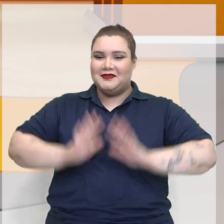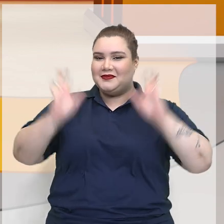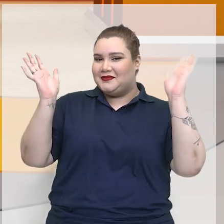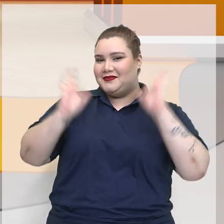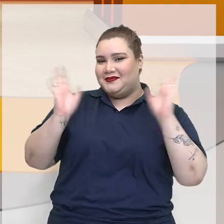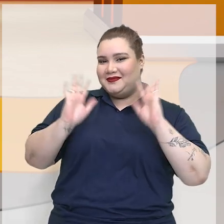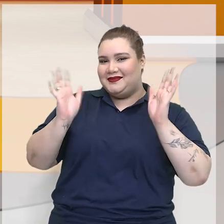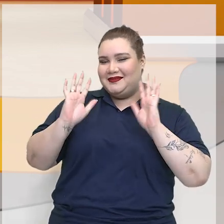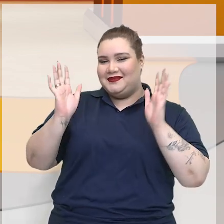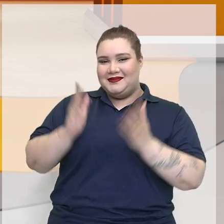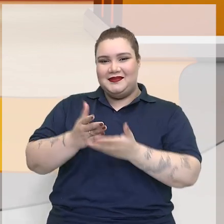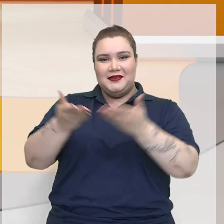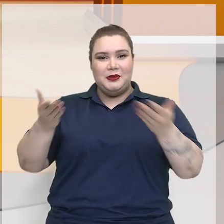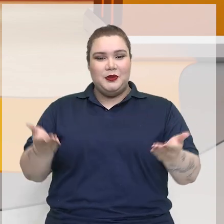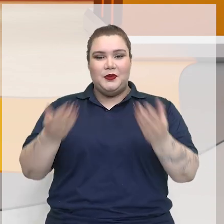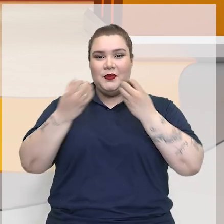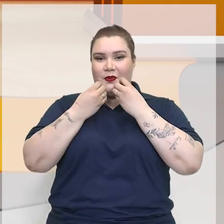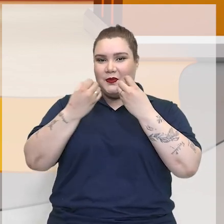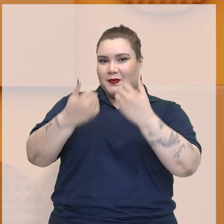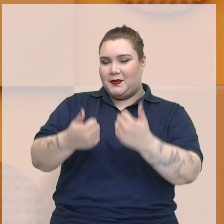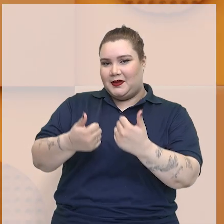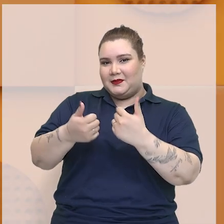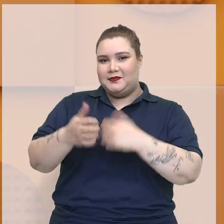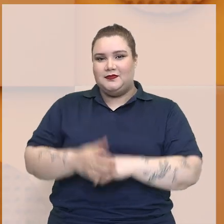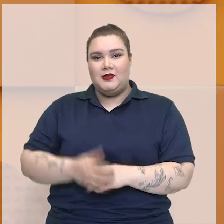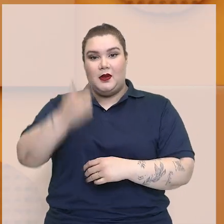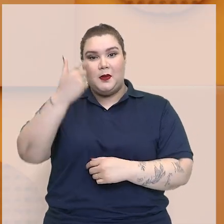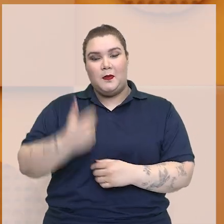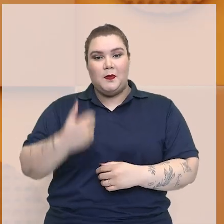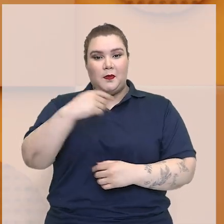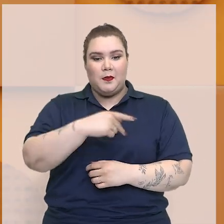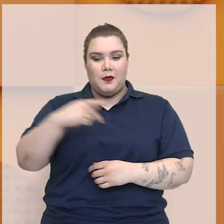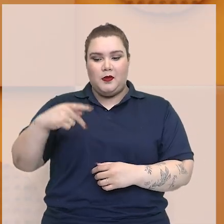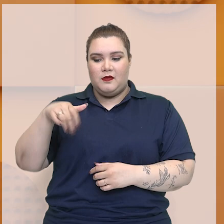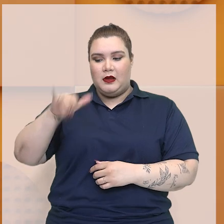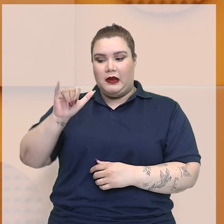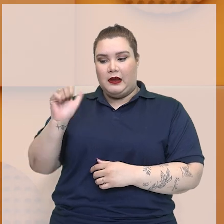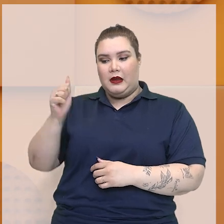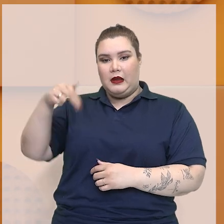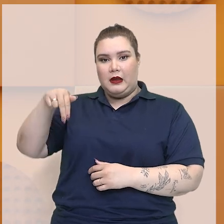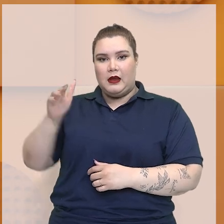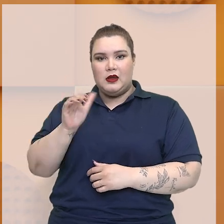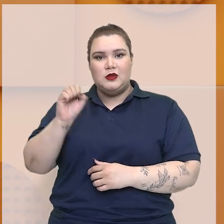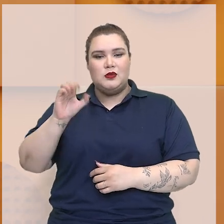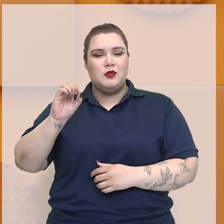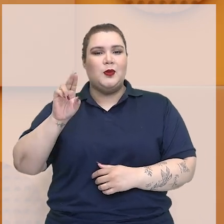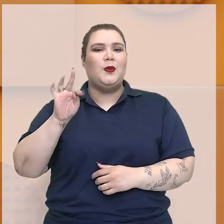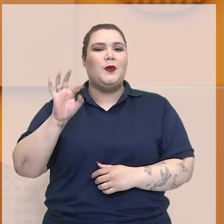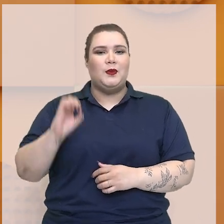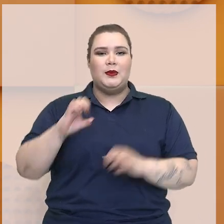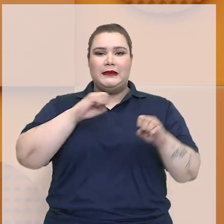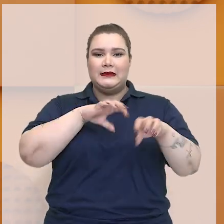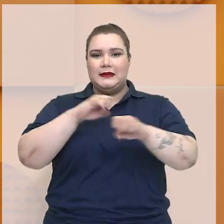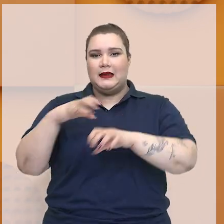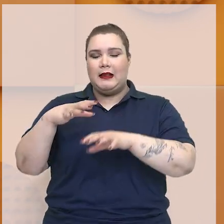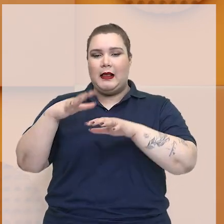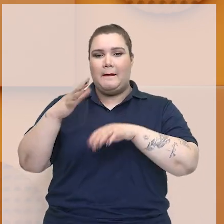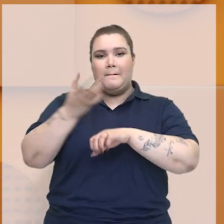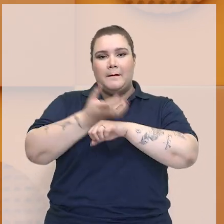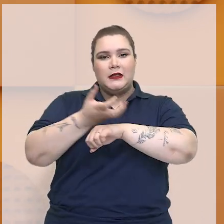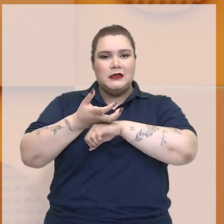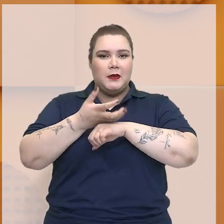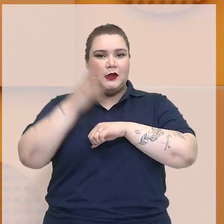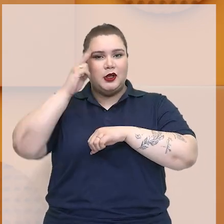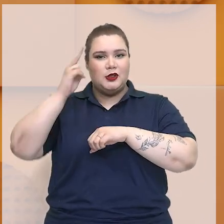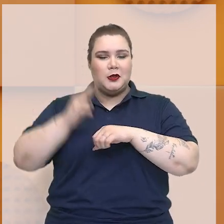Olá, queridos alunos, tudo bem com vocês? Eu sou o professor Ian Souto, daquele que é o melhor componente, o componente